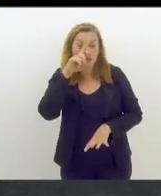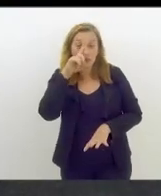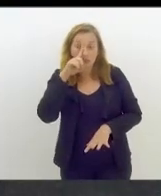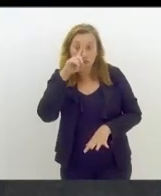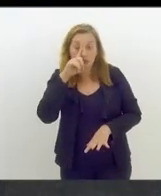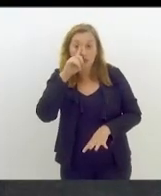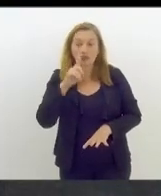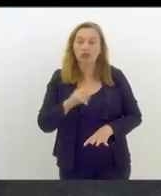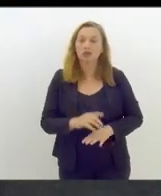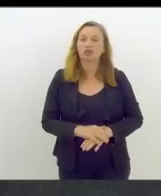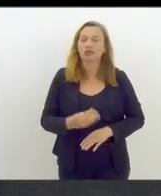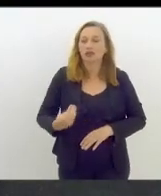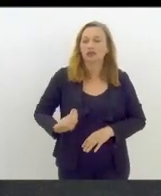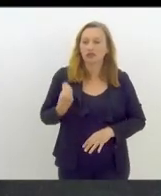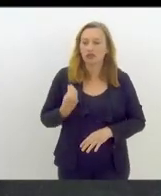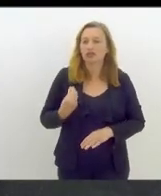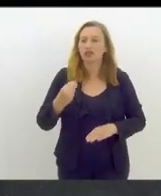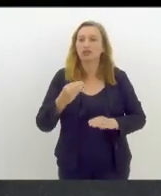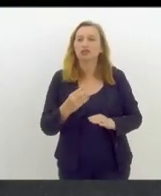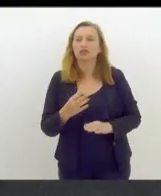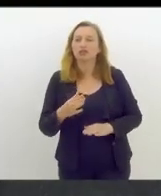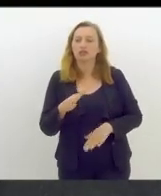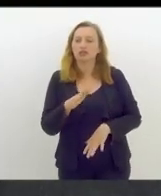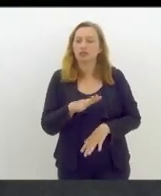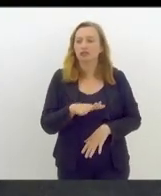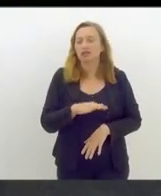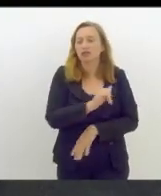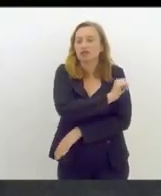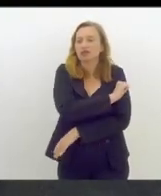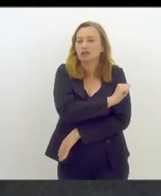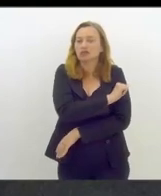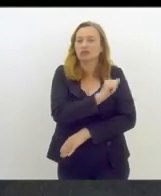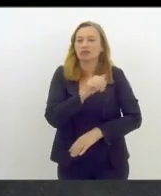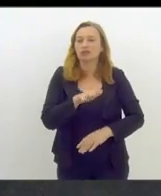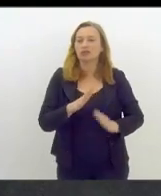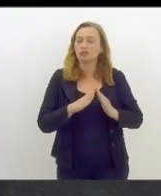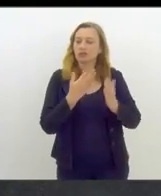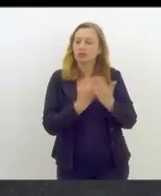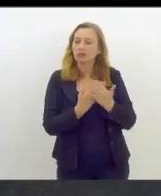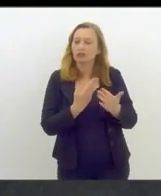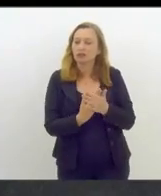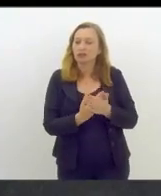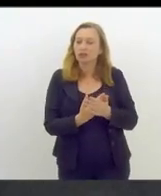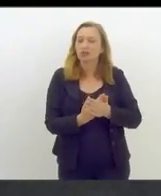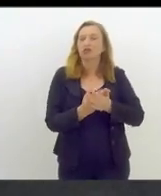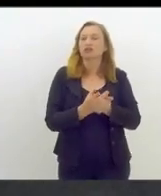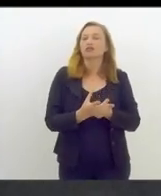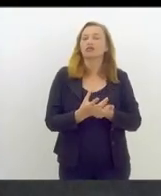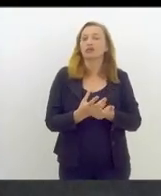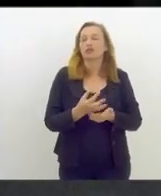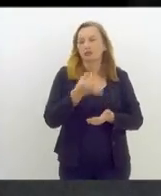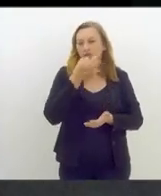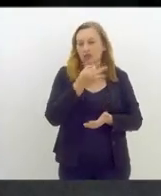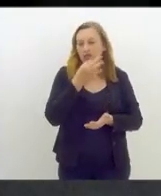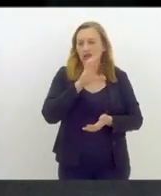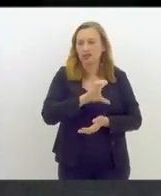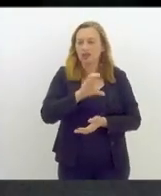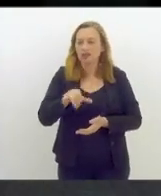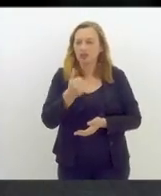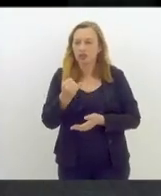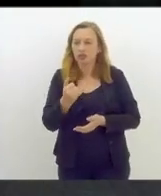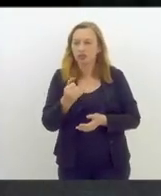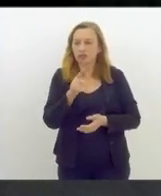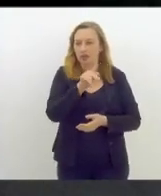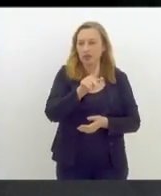à integridade física nas escolas. O parecer da CCJ ao PL é para remeter à